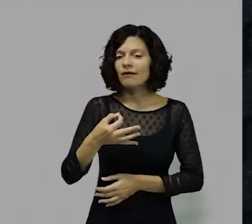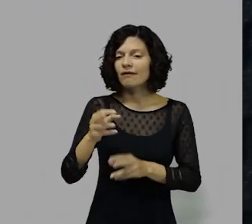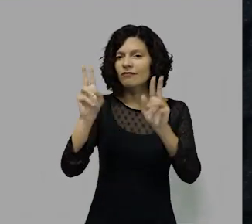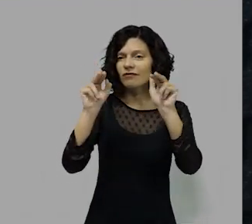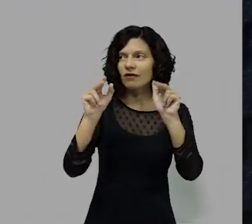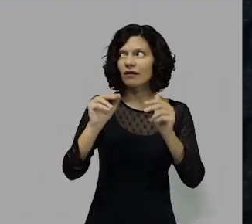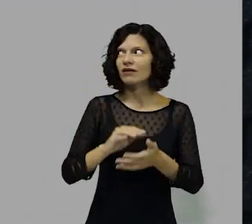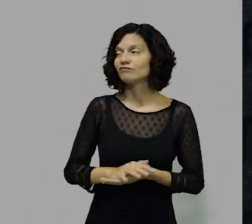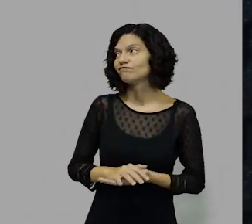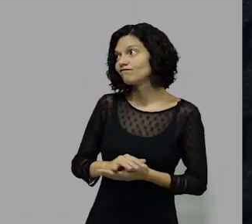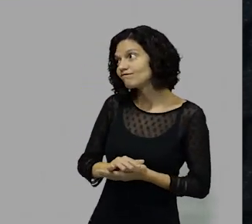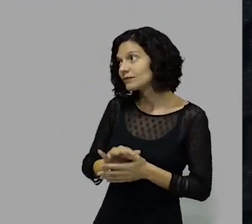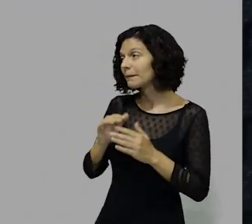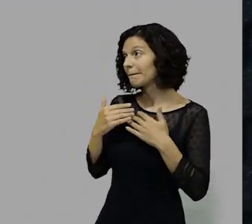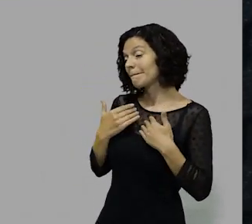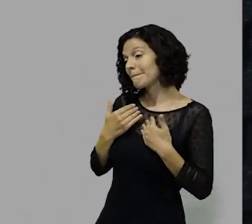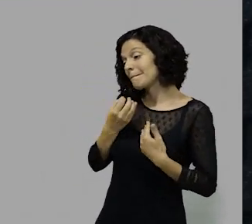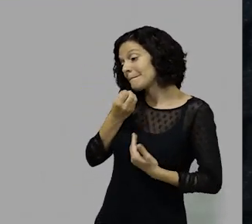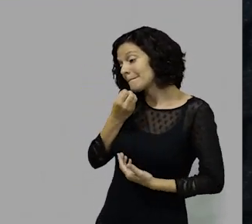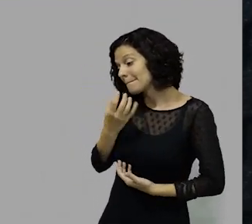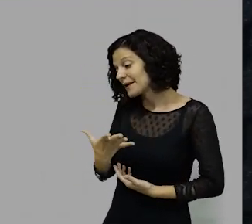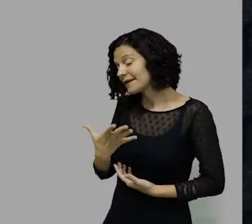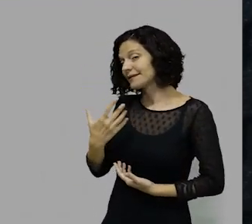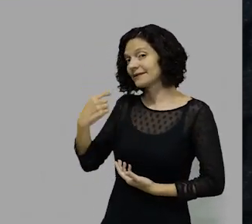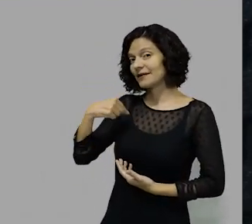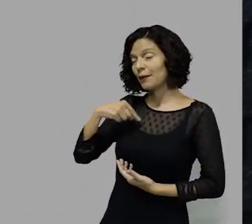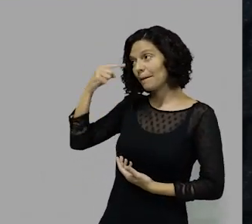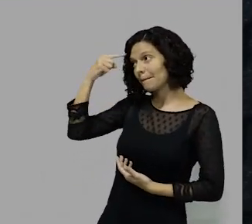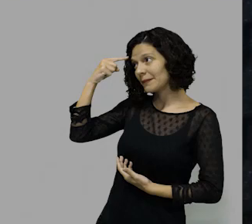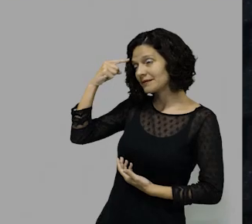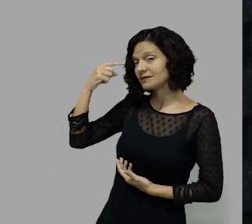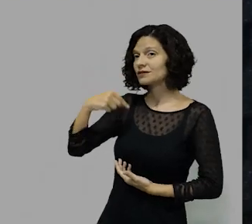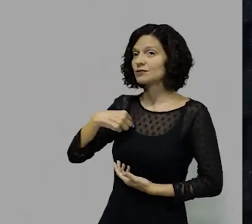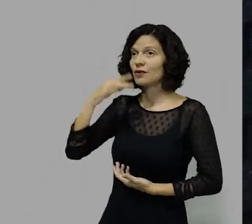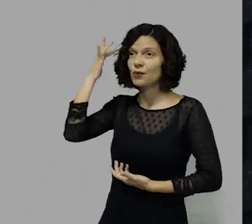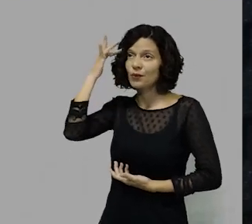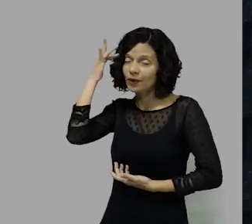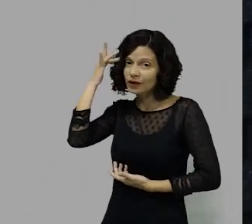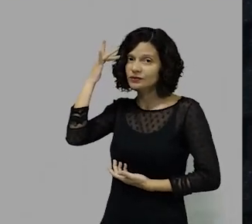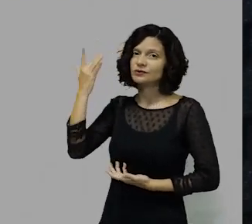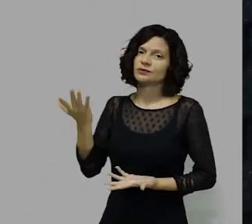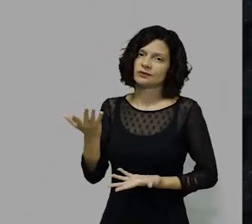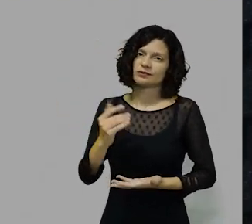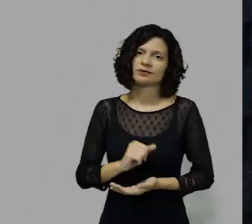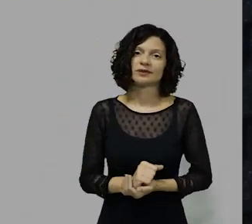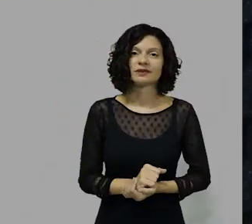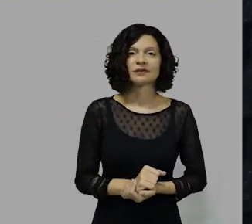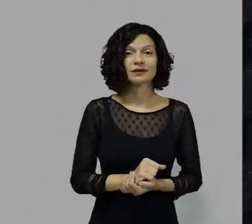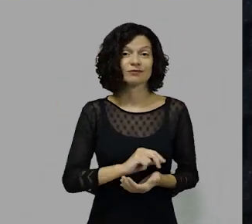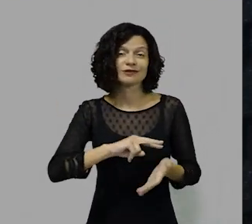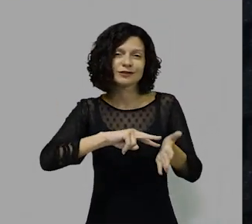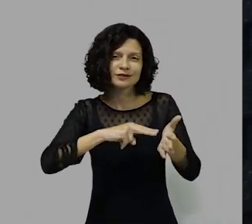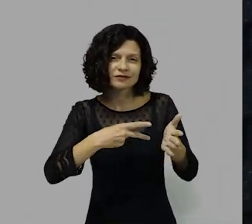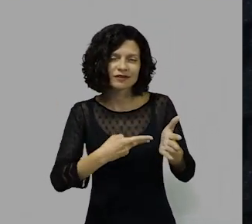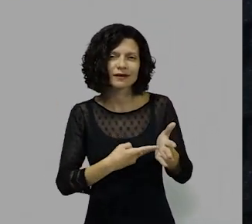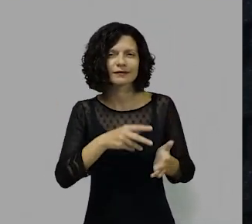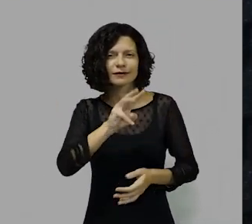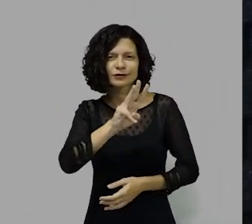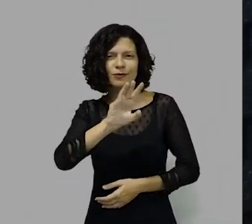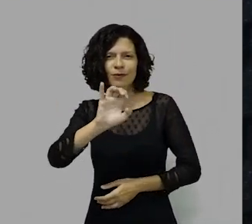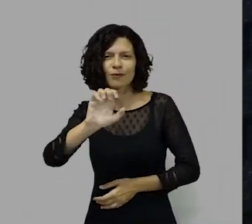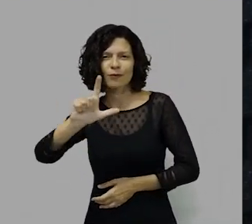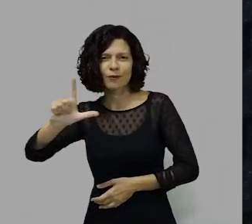Bem, eu penso, eu acho, tal coisa. Tá? Então, esse well é esse bem fazendo